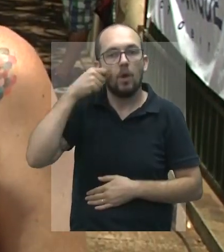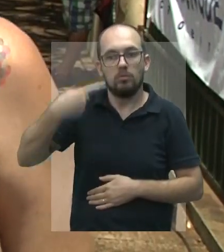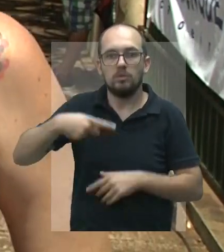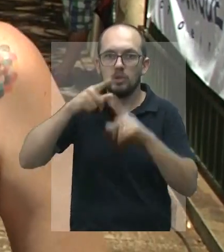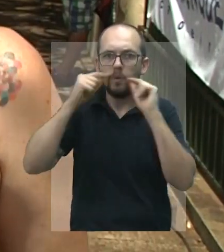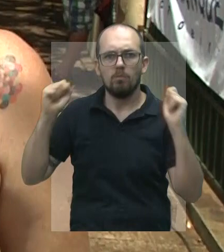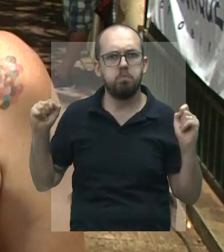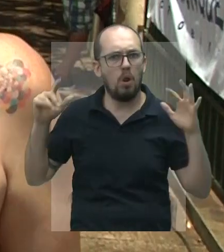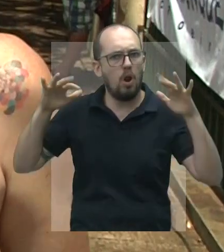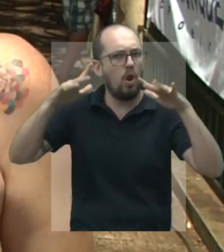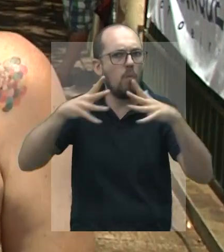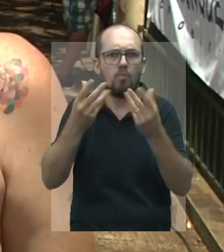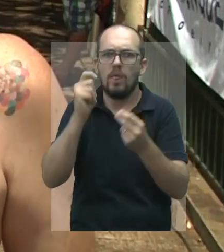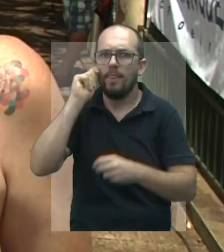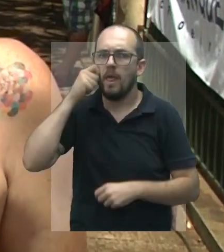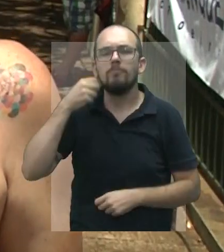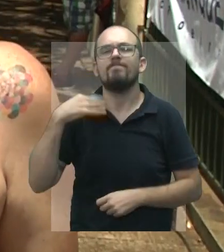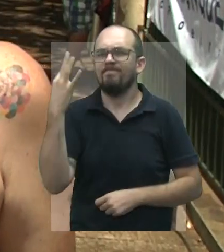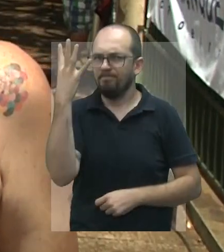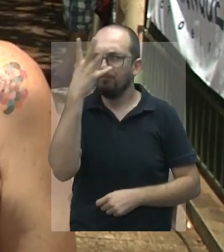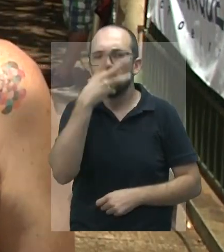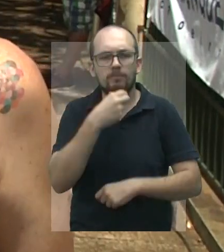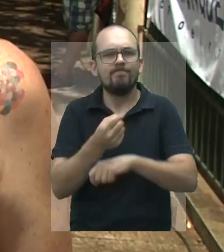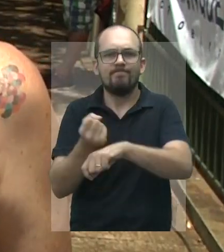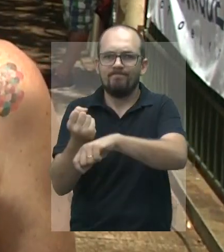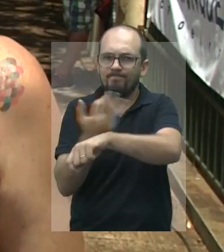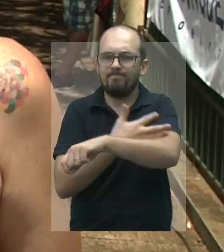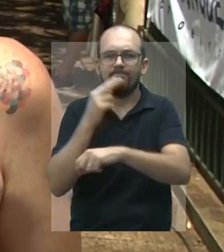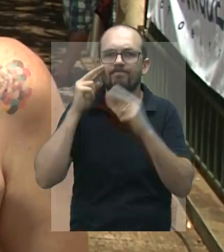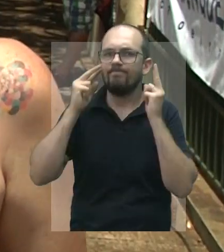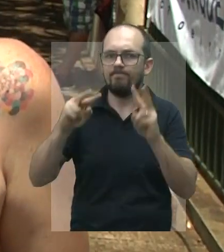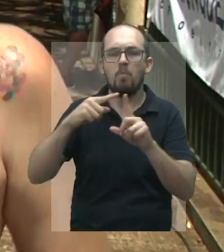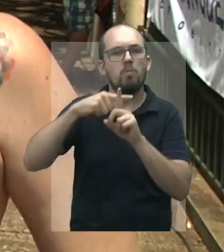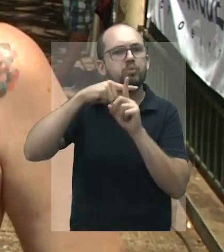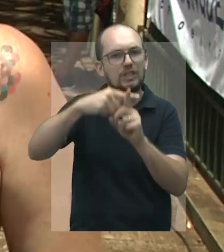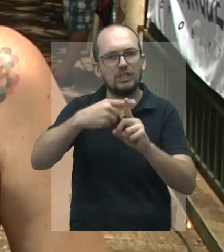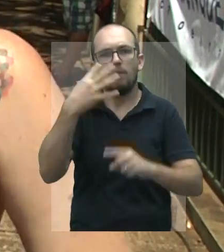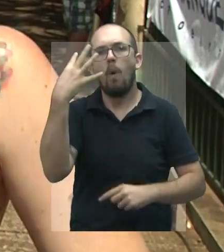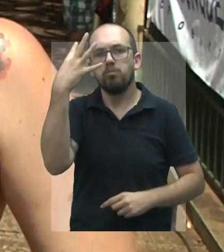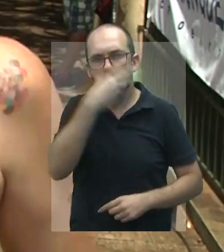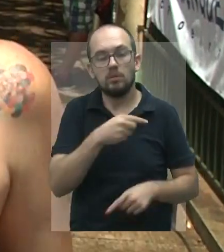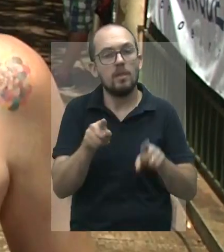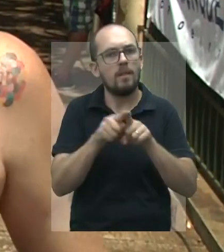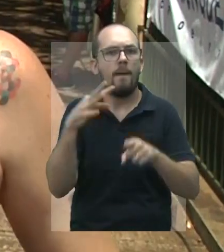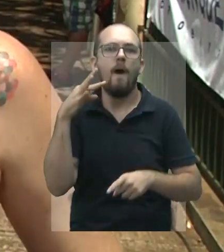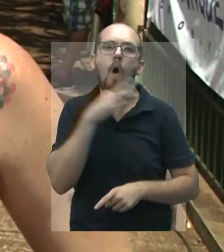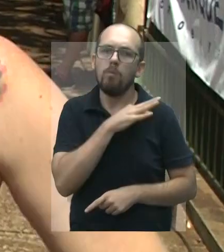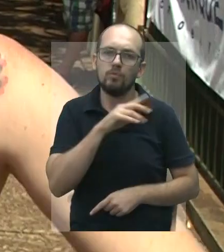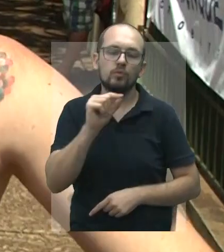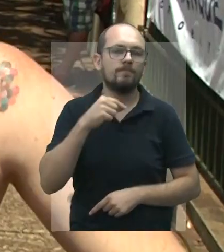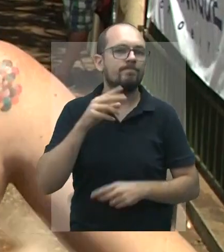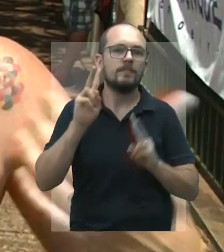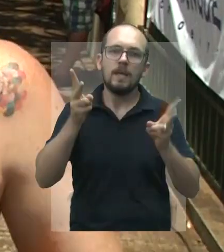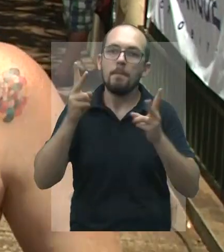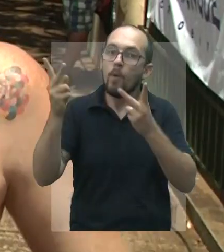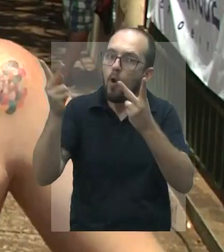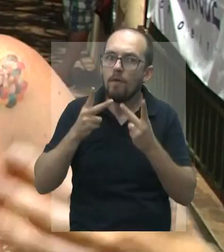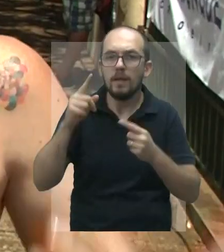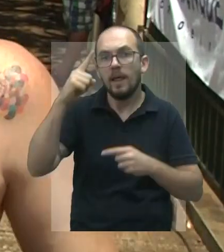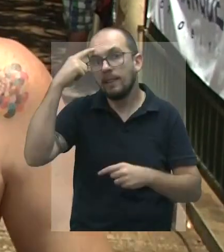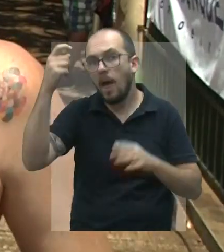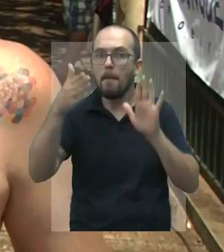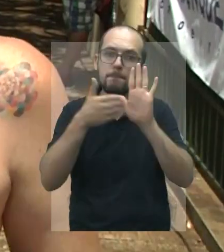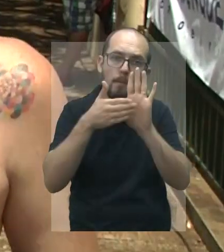peso. Então, isso foi muito bonito. Acho que foi um evento muito positivo, muito bonito e, claro, sempre fica o convite para receber